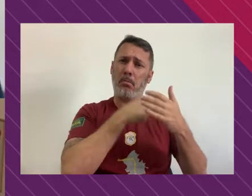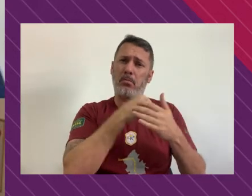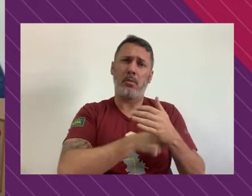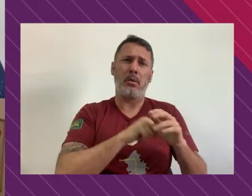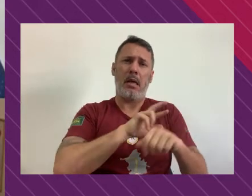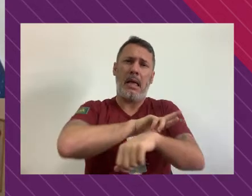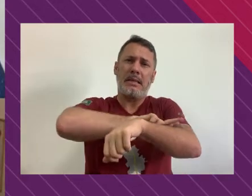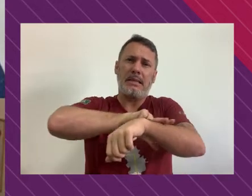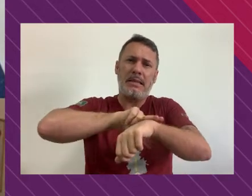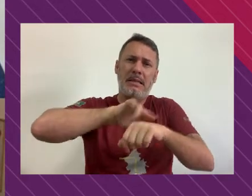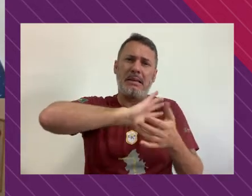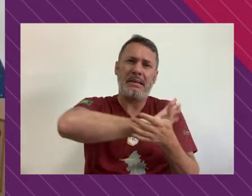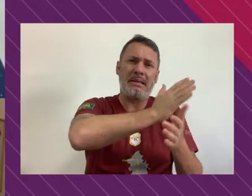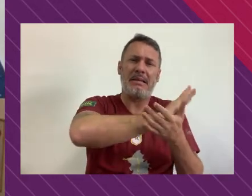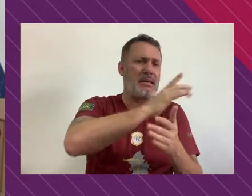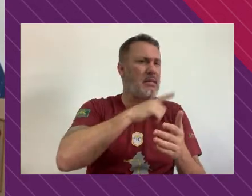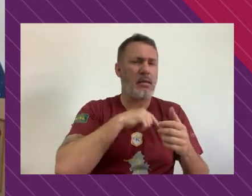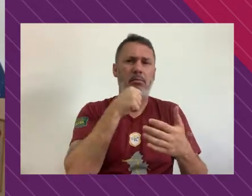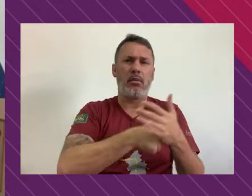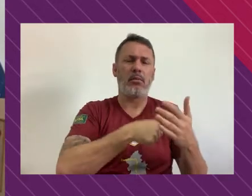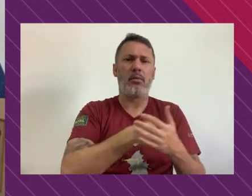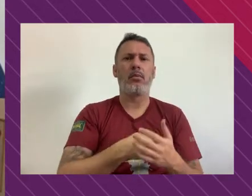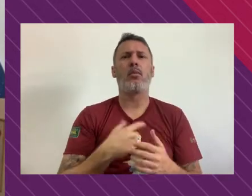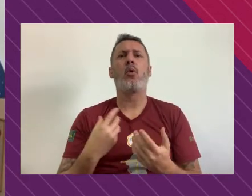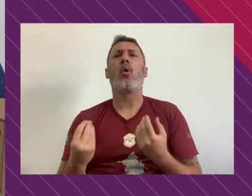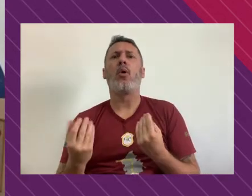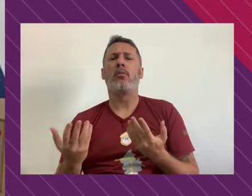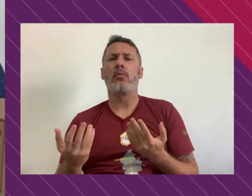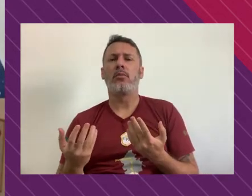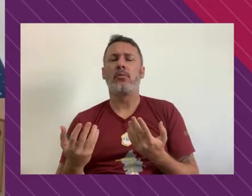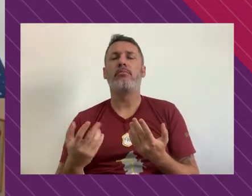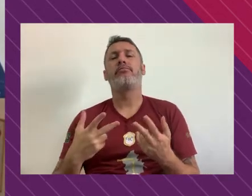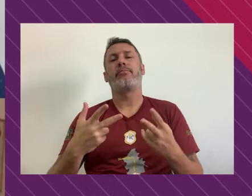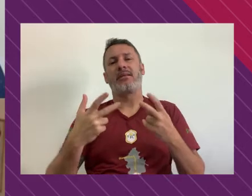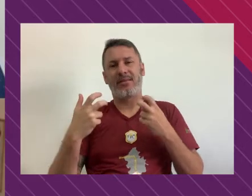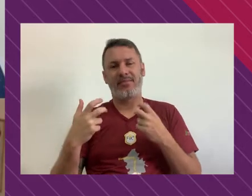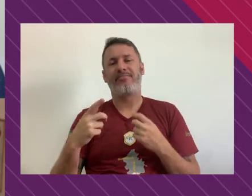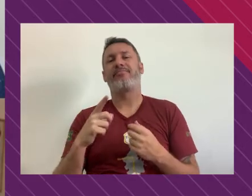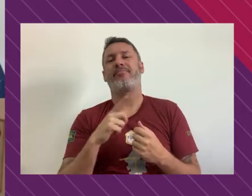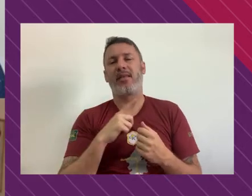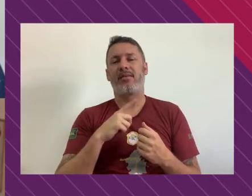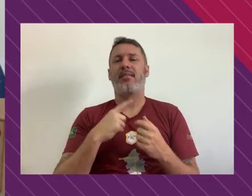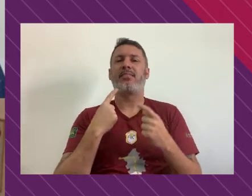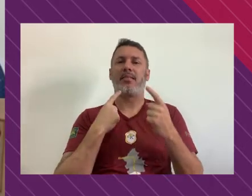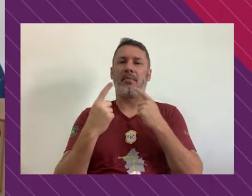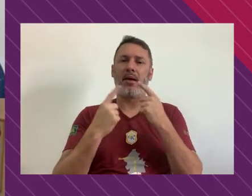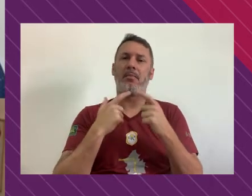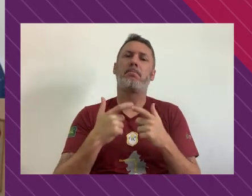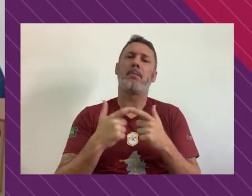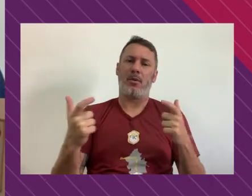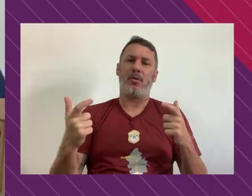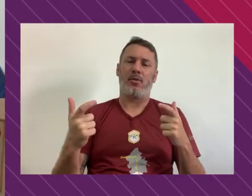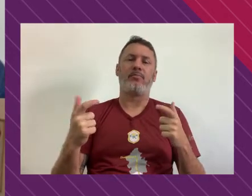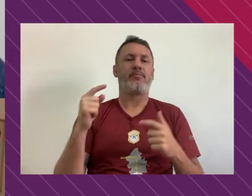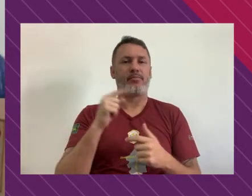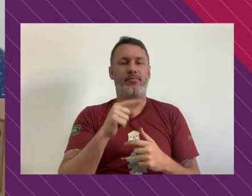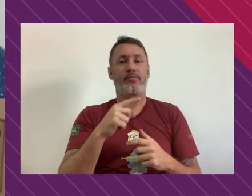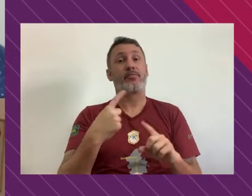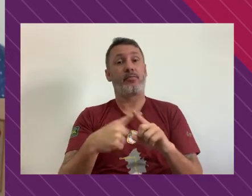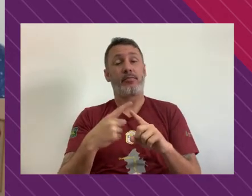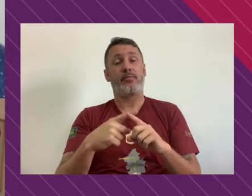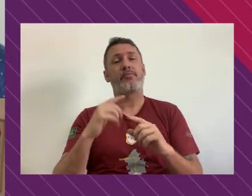gente continua percebendo um crescimento muito grande desse debate, o que para nós, como profissionais, pensando aí sobretudo em quem